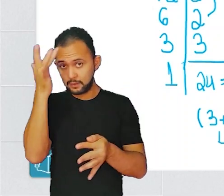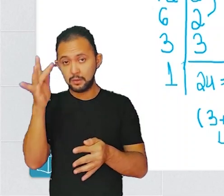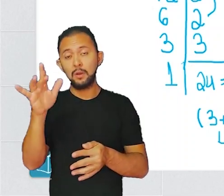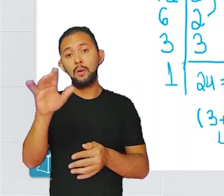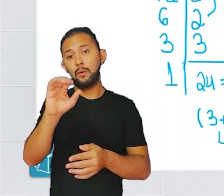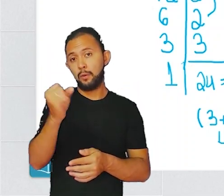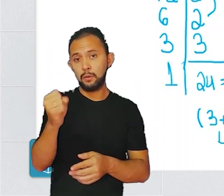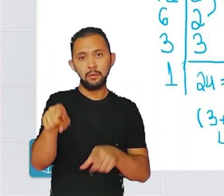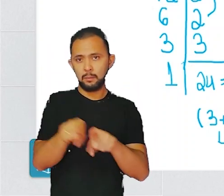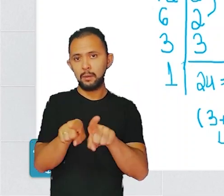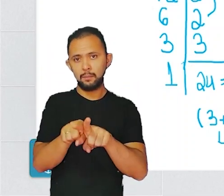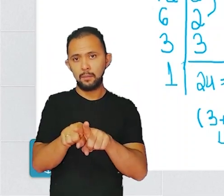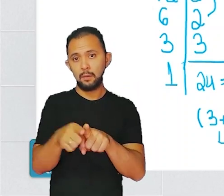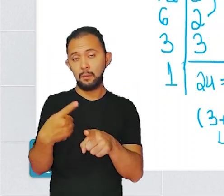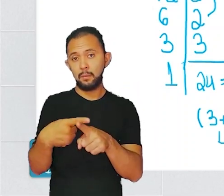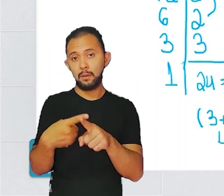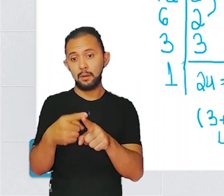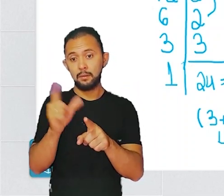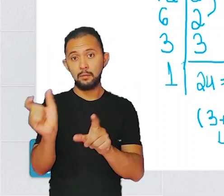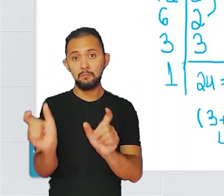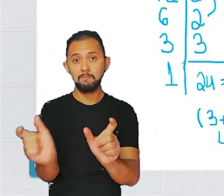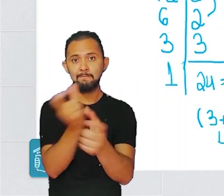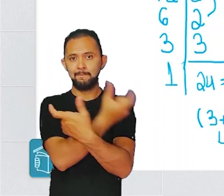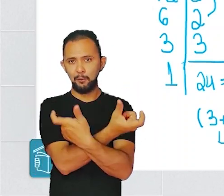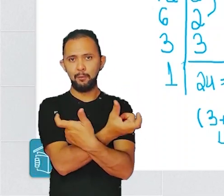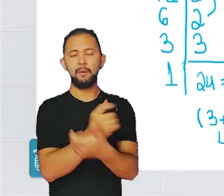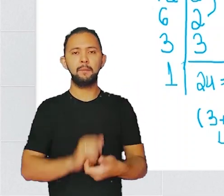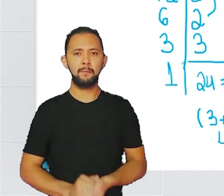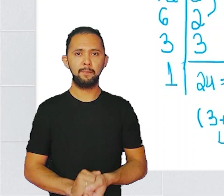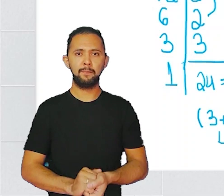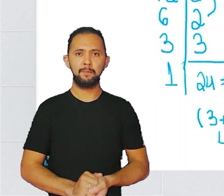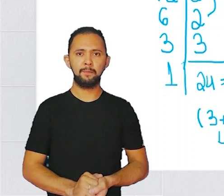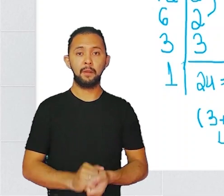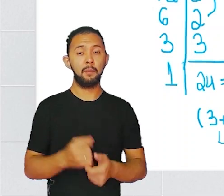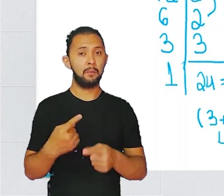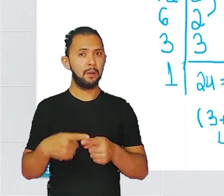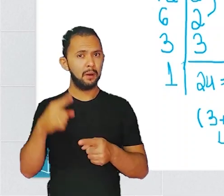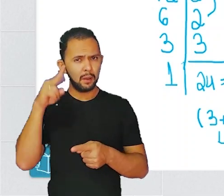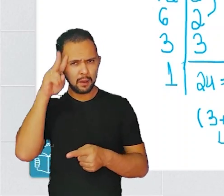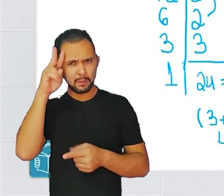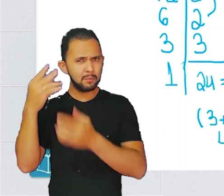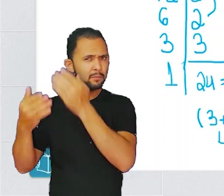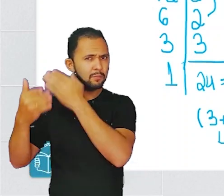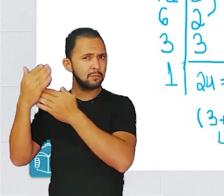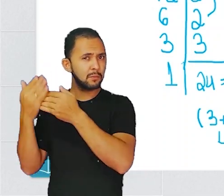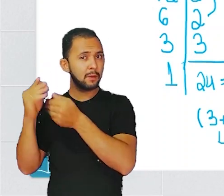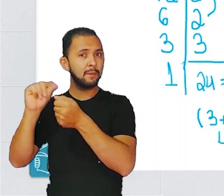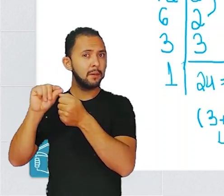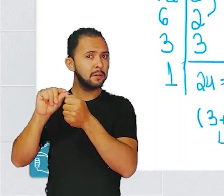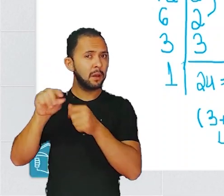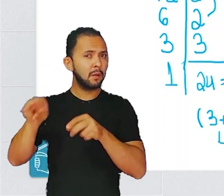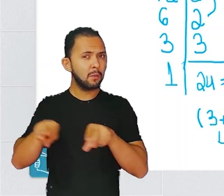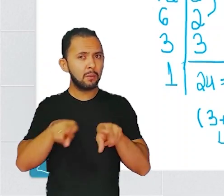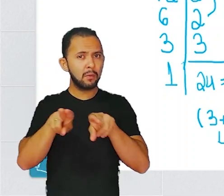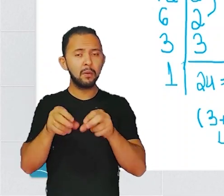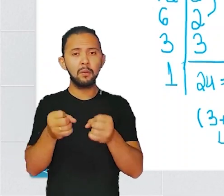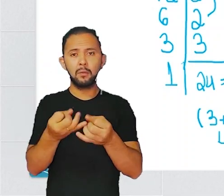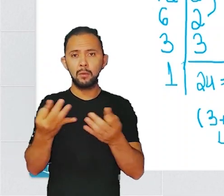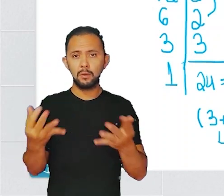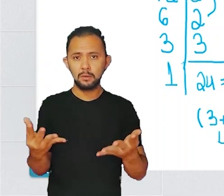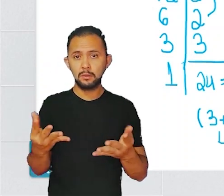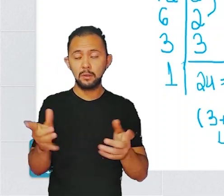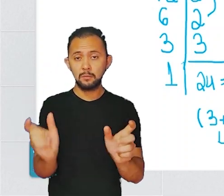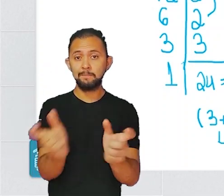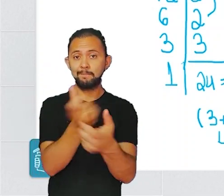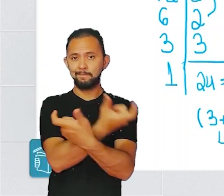lembram lá, né, quando a gente falou sobre os números, os divisores positivos, os divisores negativos, e eles têm a mesma quantidade, só que um